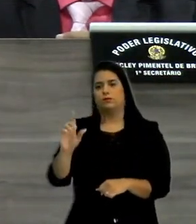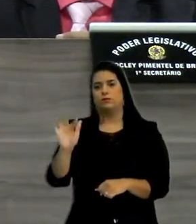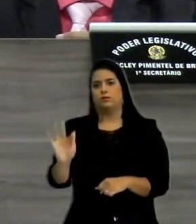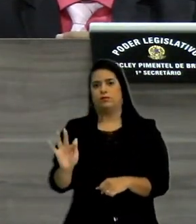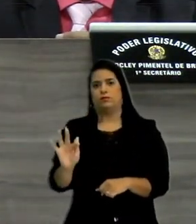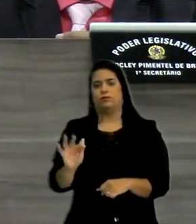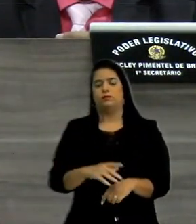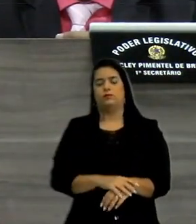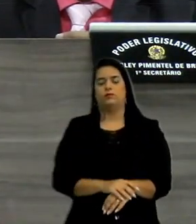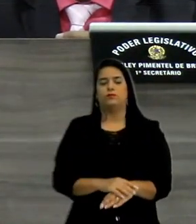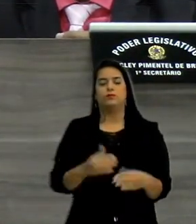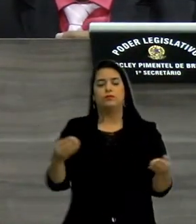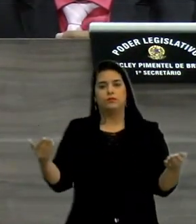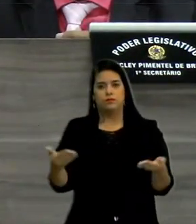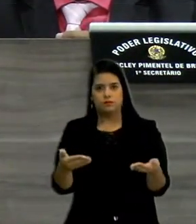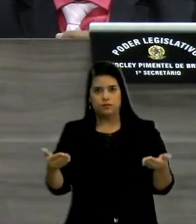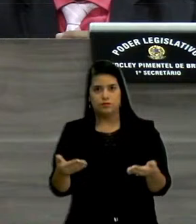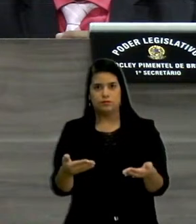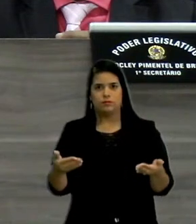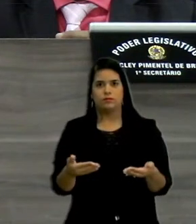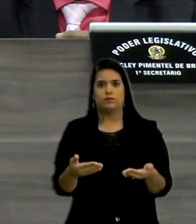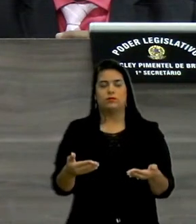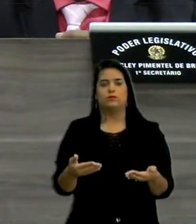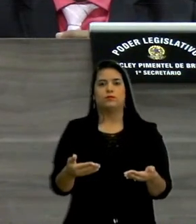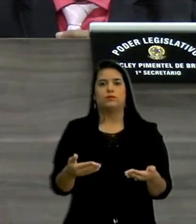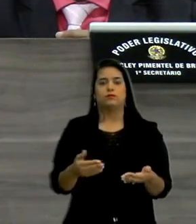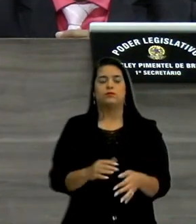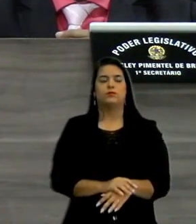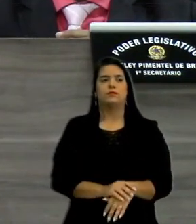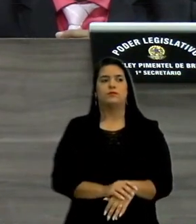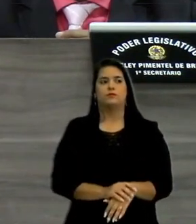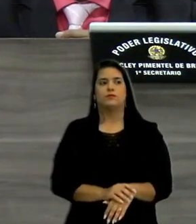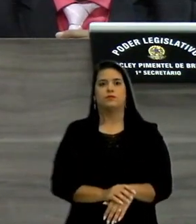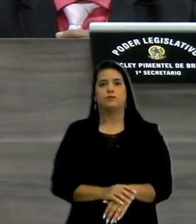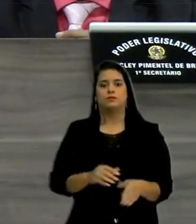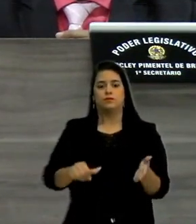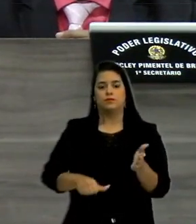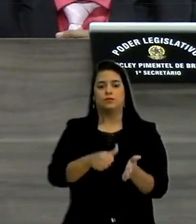Passo para a manutenção do secretário ofício 956/2024 do Prevuno.